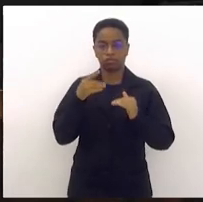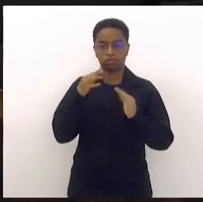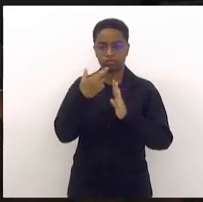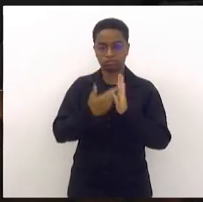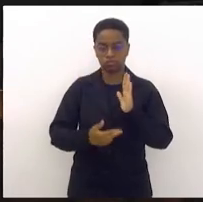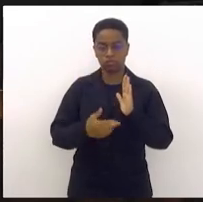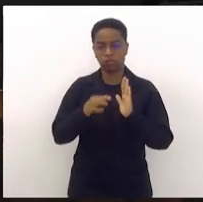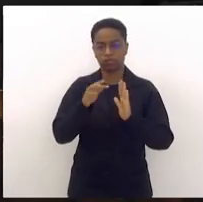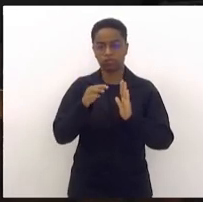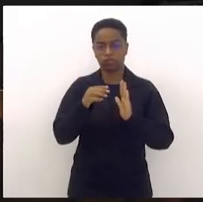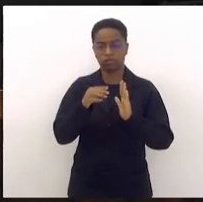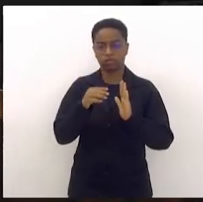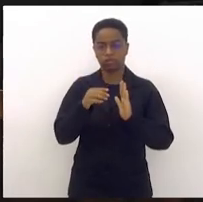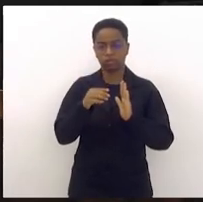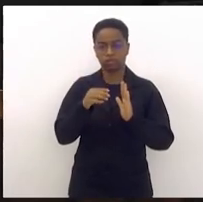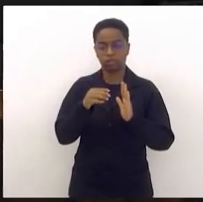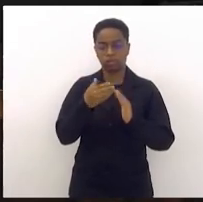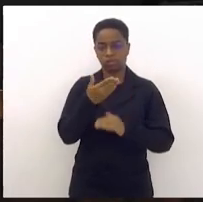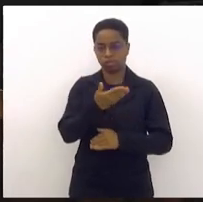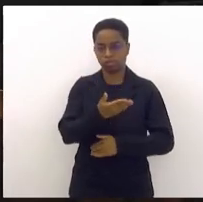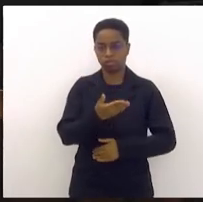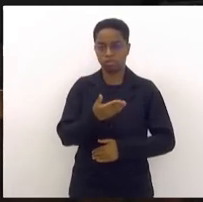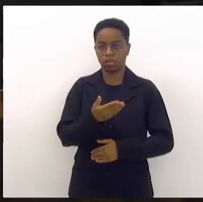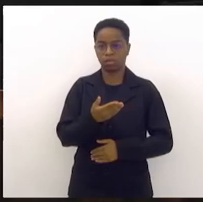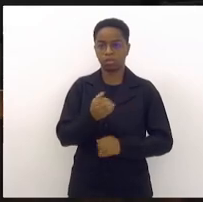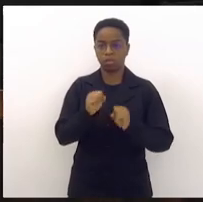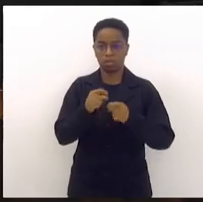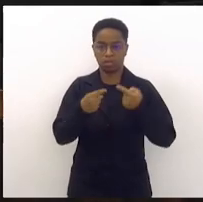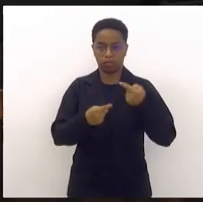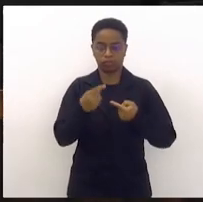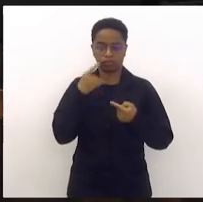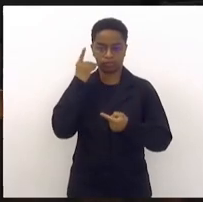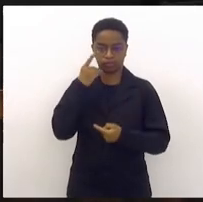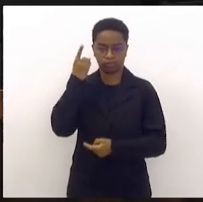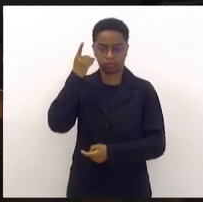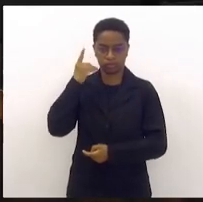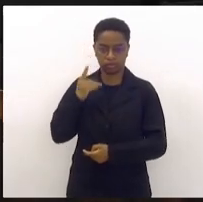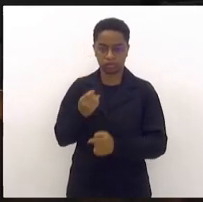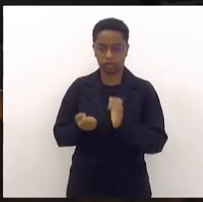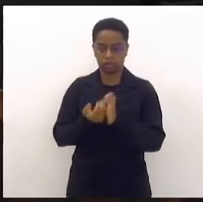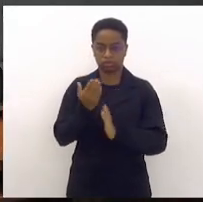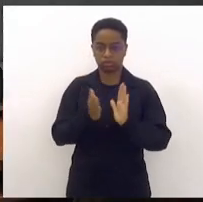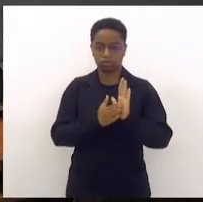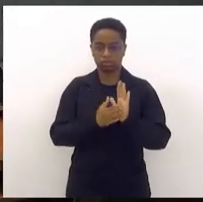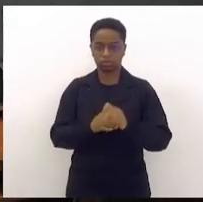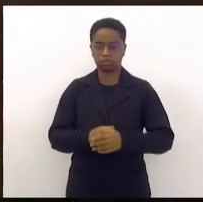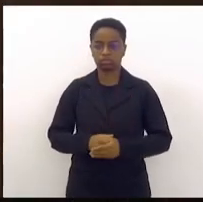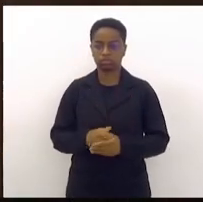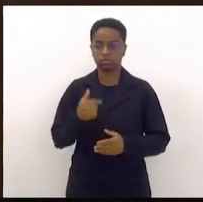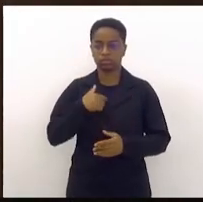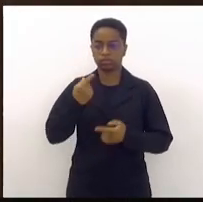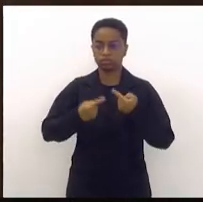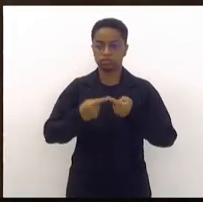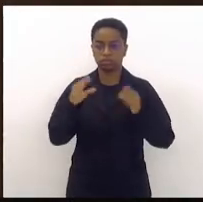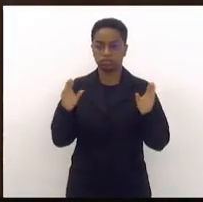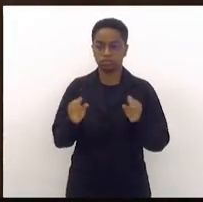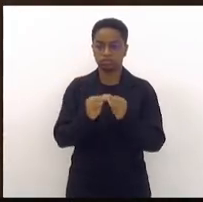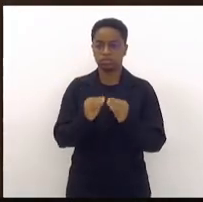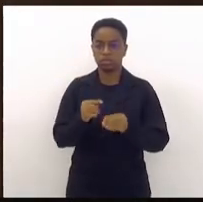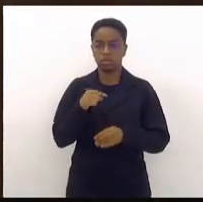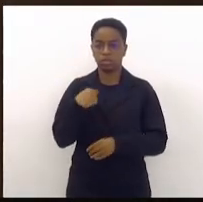Soares. Em discussão. Para discutir, presidente. Para discutir, muito brevemente, deputada Dani Balbi, autora da proposta. Muito brevemente,